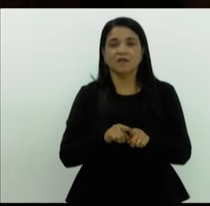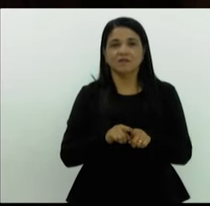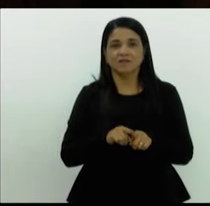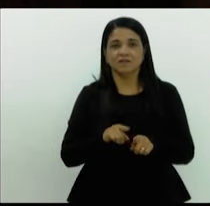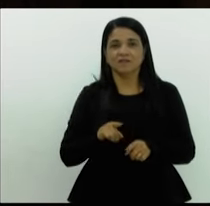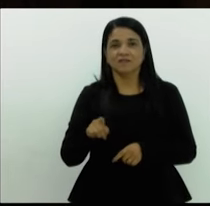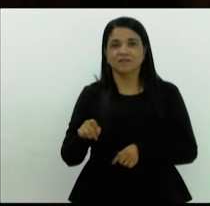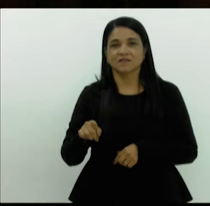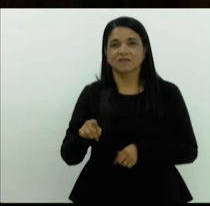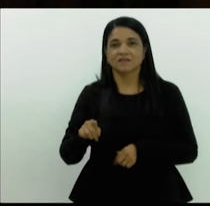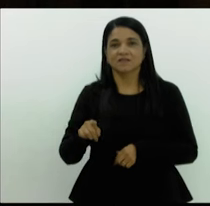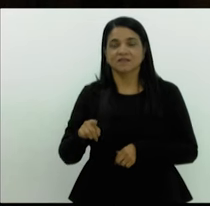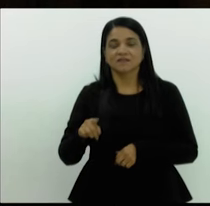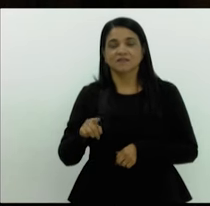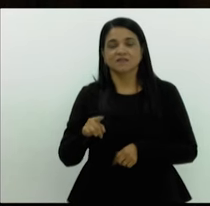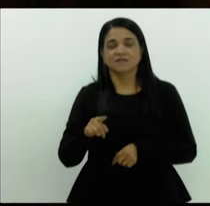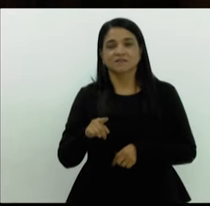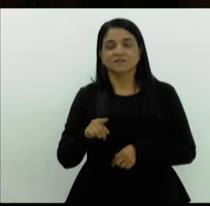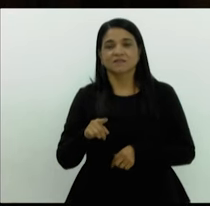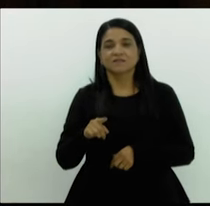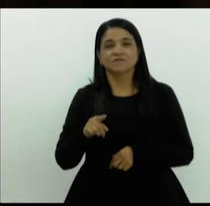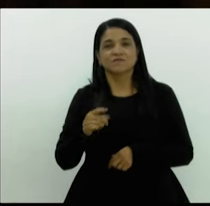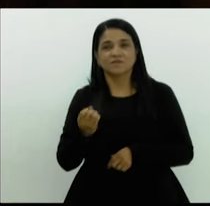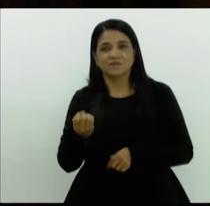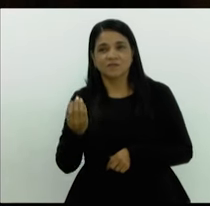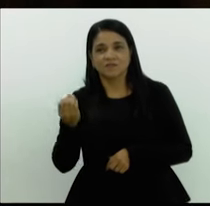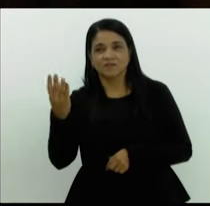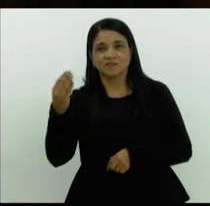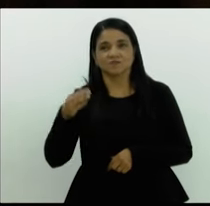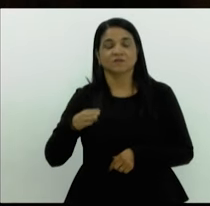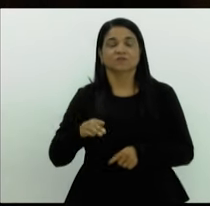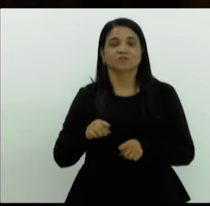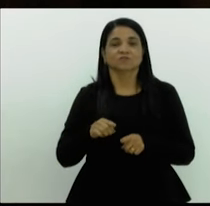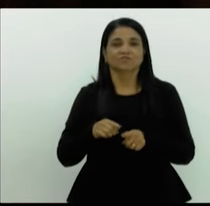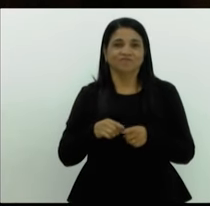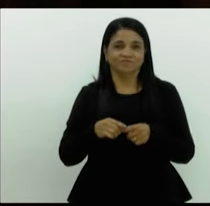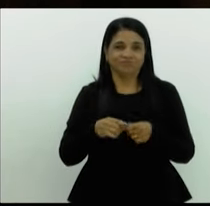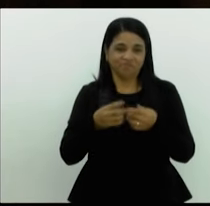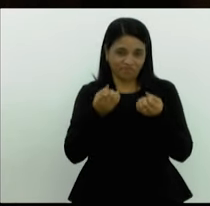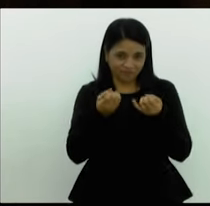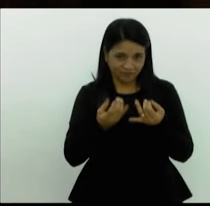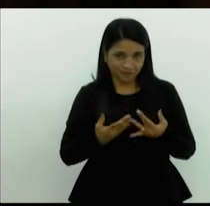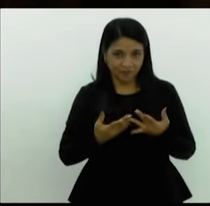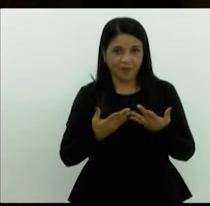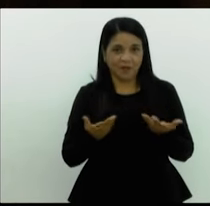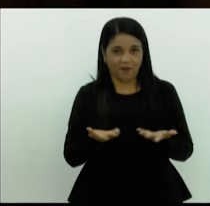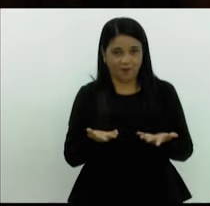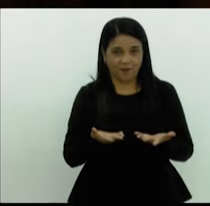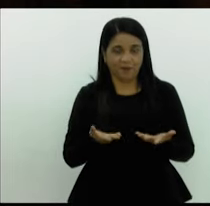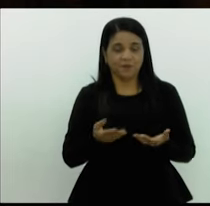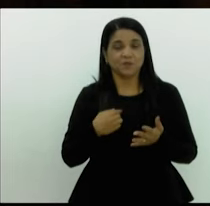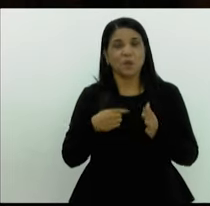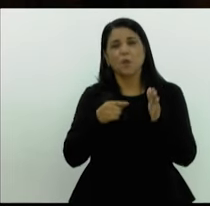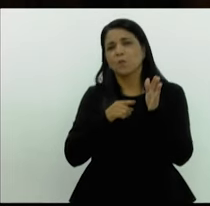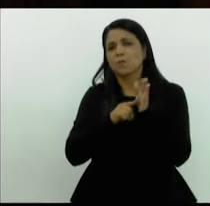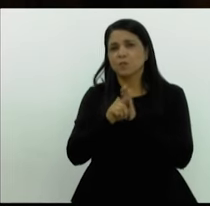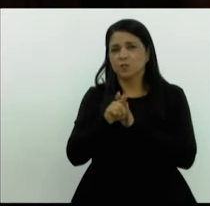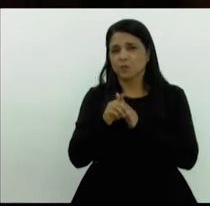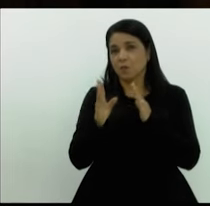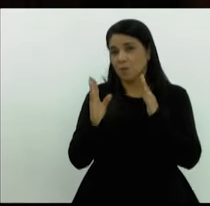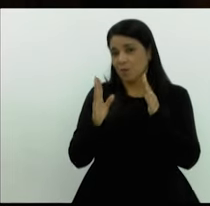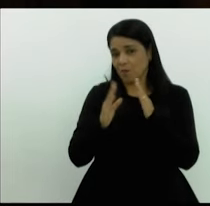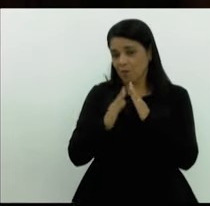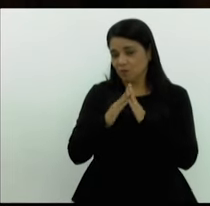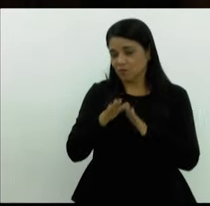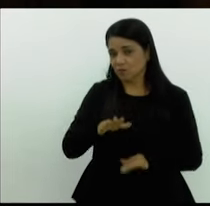a Singapura para essa baboseira que eu falei aqui. Agora eu faço uma pergunta. Senhor morador da Zona Sul